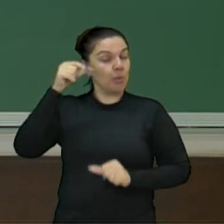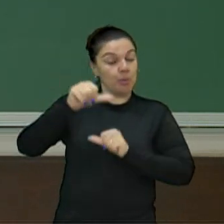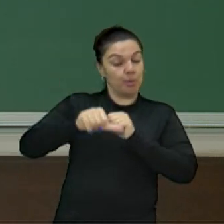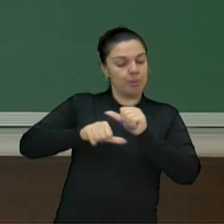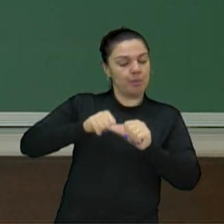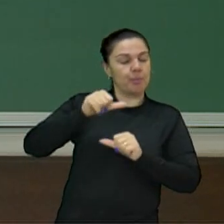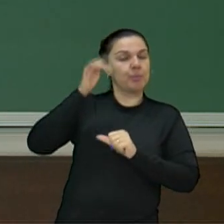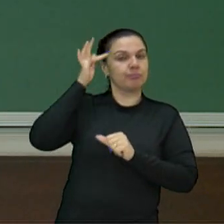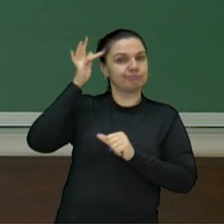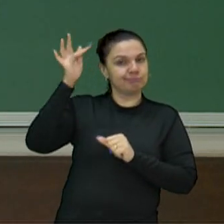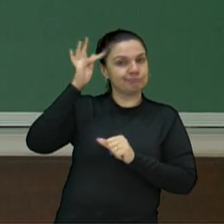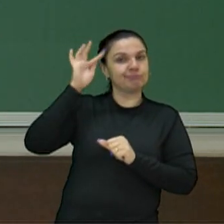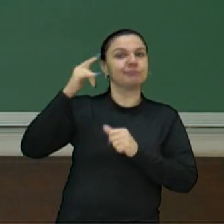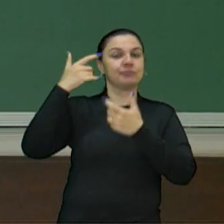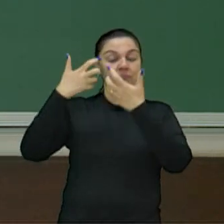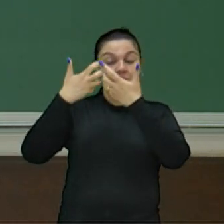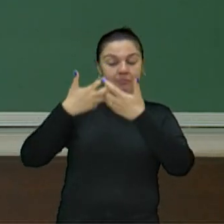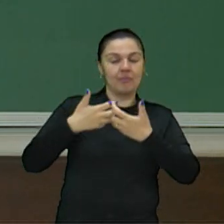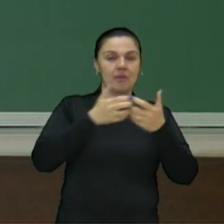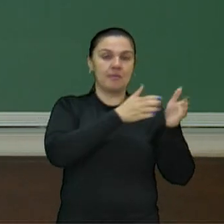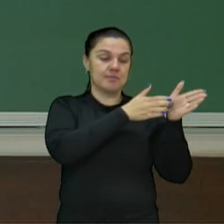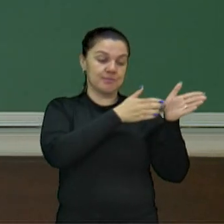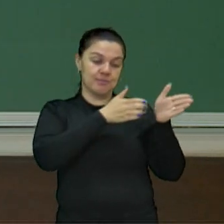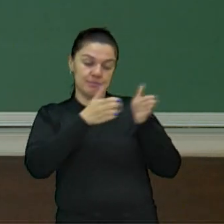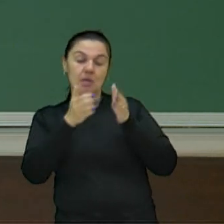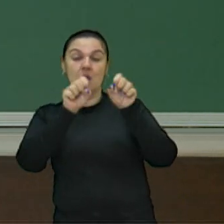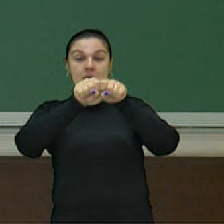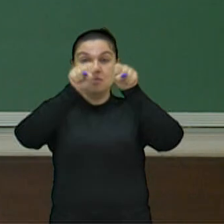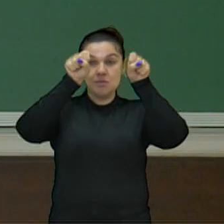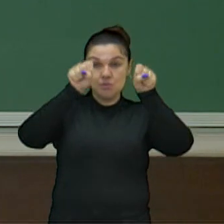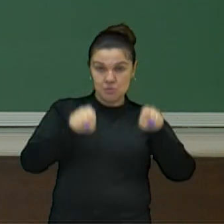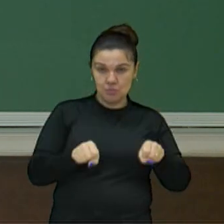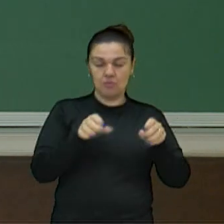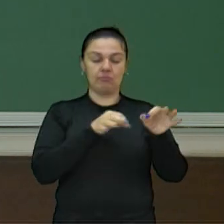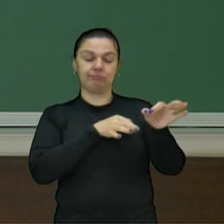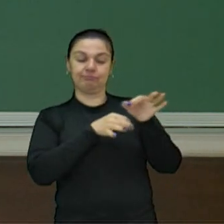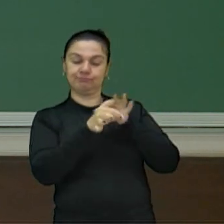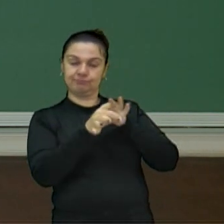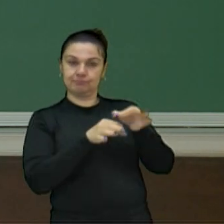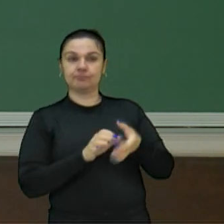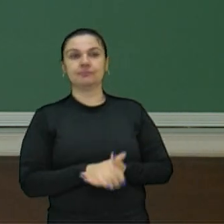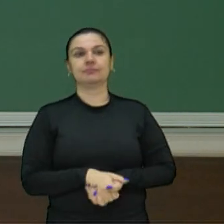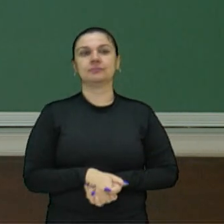pensamento conforme diferentes estruturas epistêmicas.